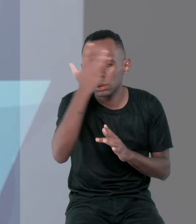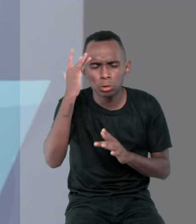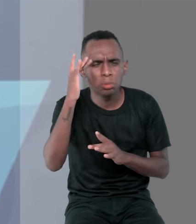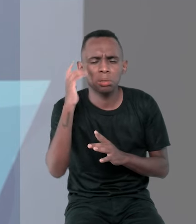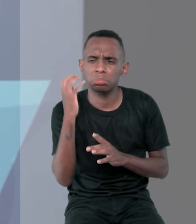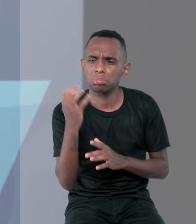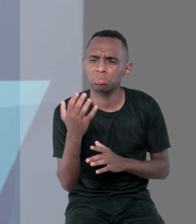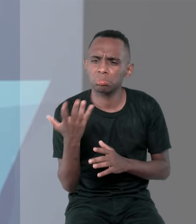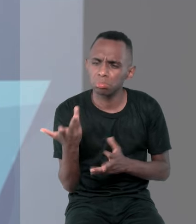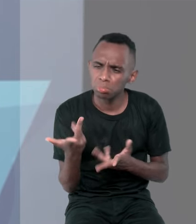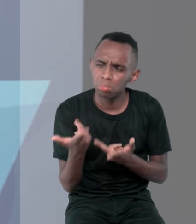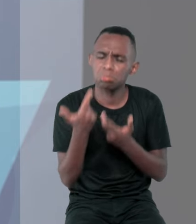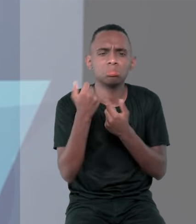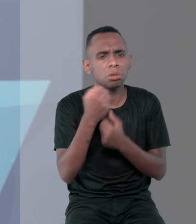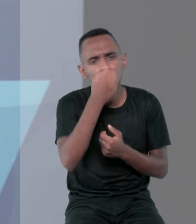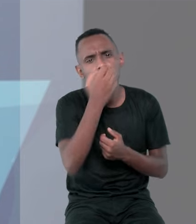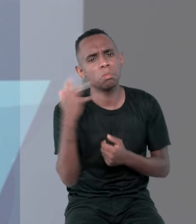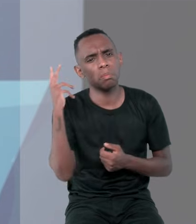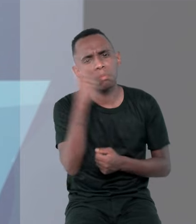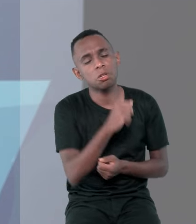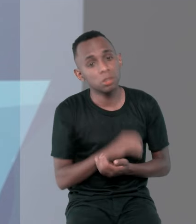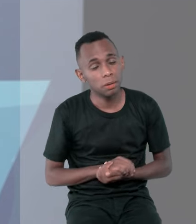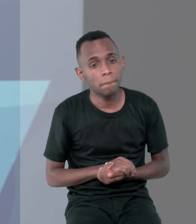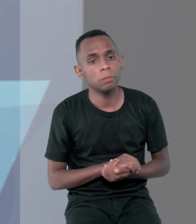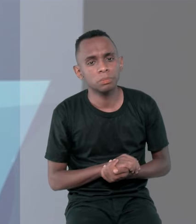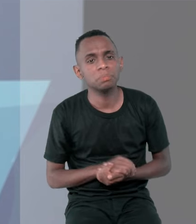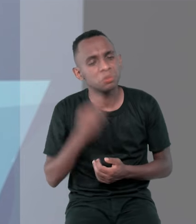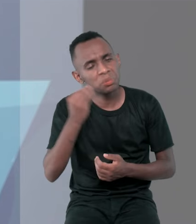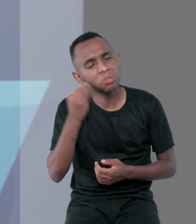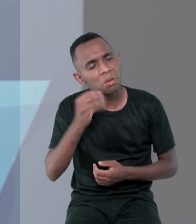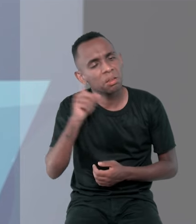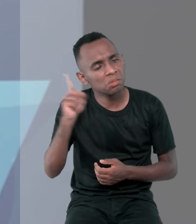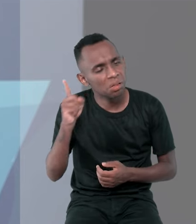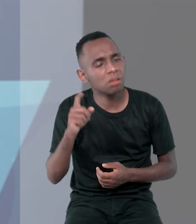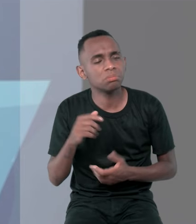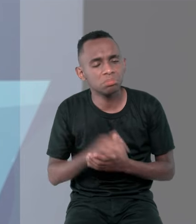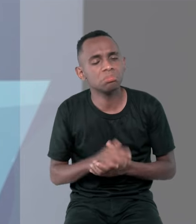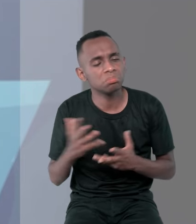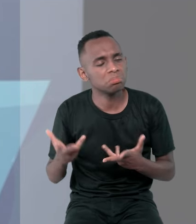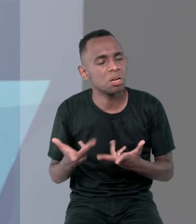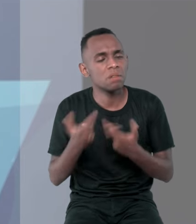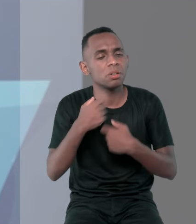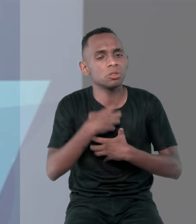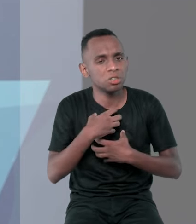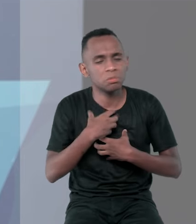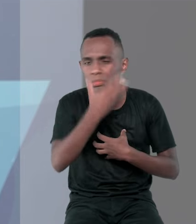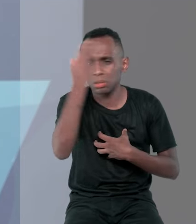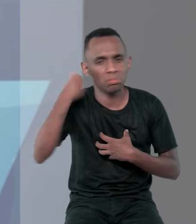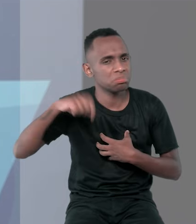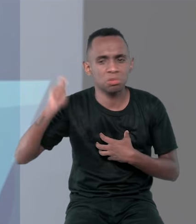incrível, né? Eu tive depoimentos muito bonitos. Enfim, foi um momento muito maravilhoso e